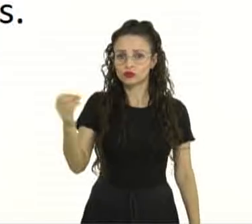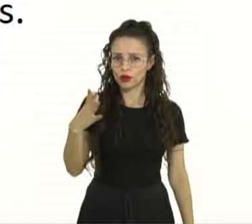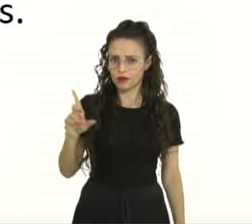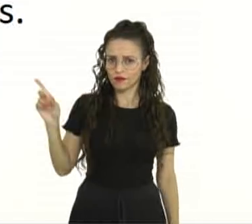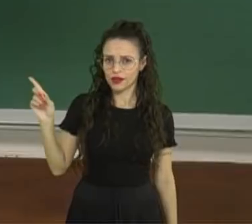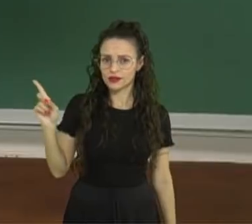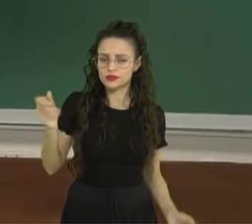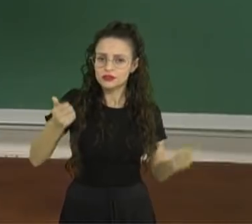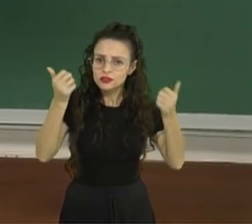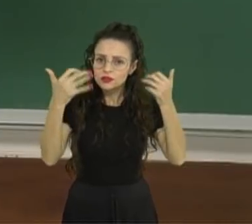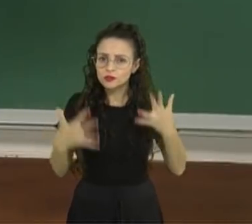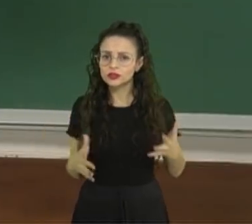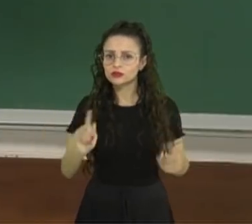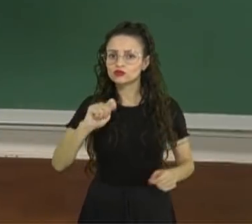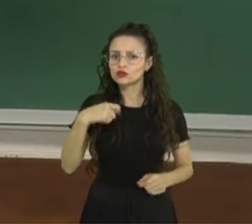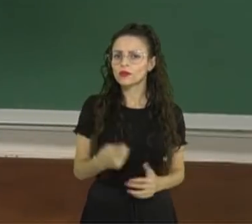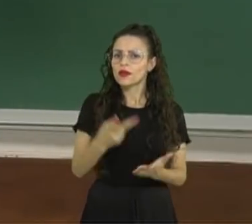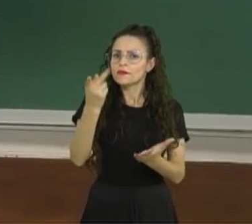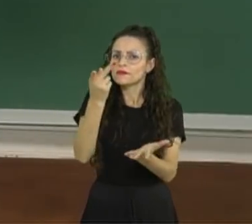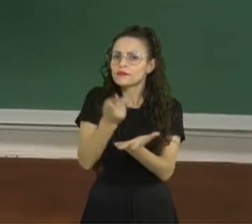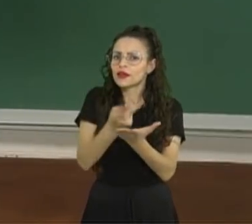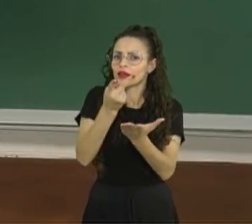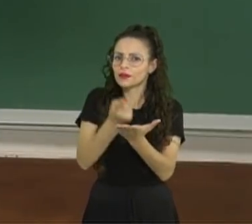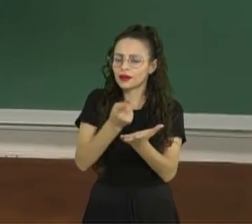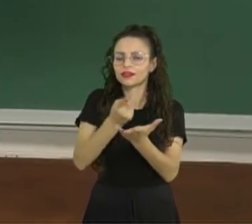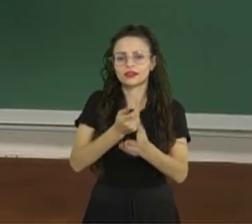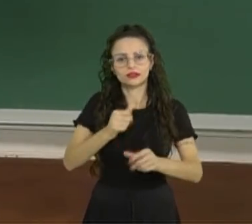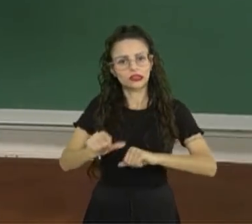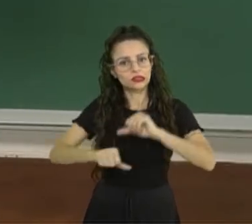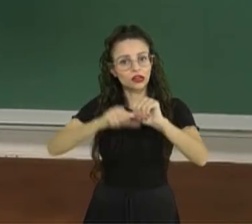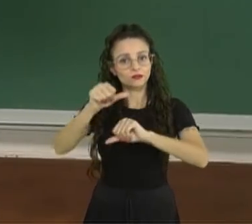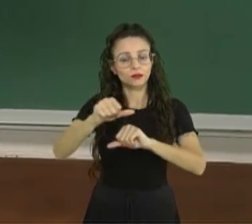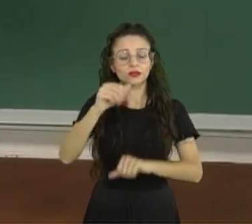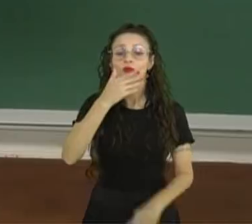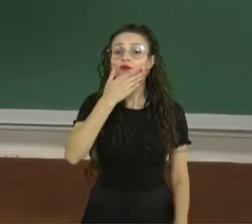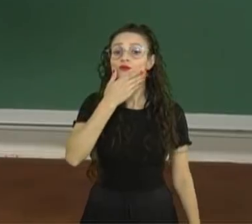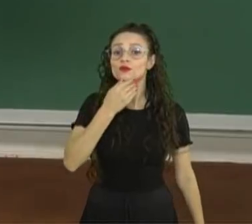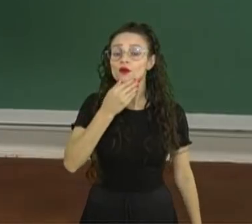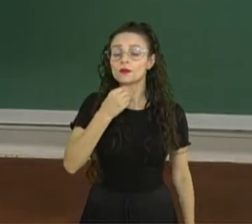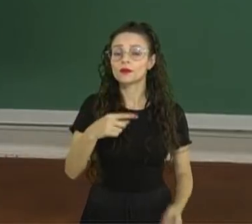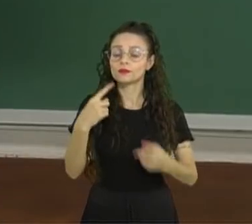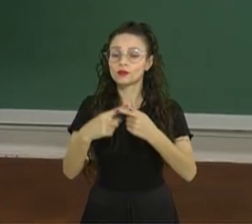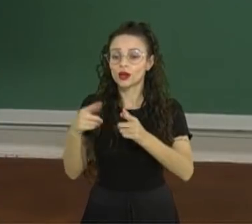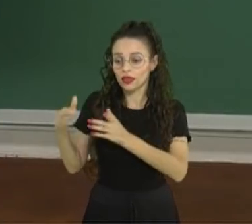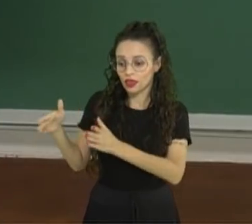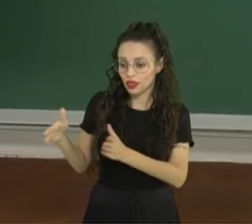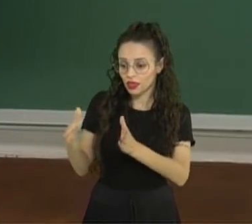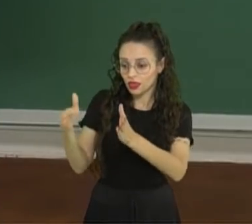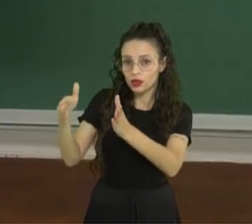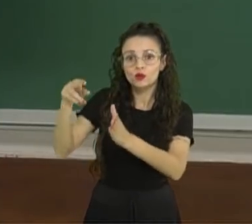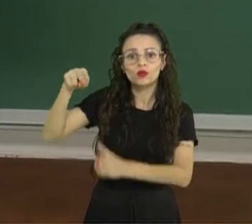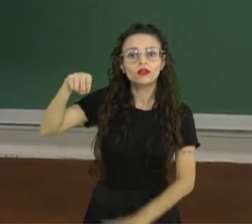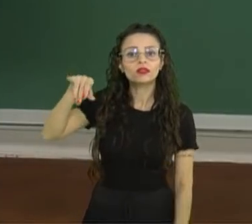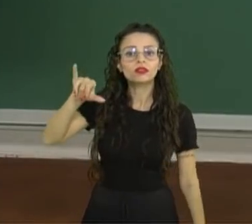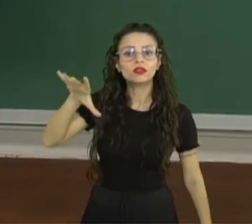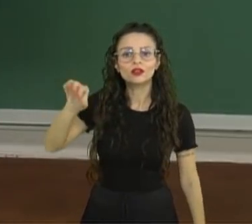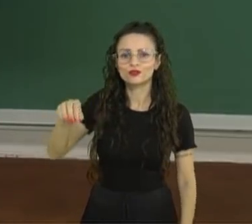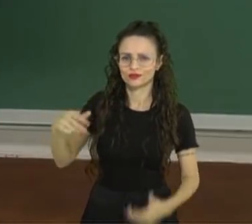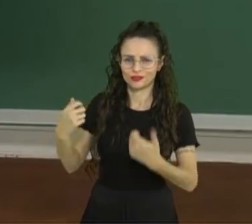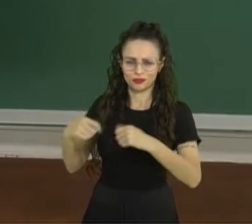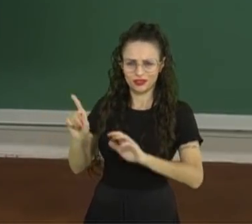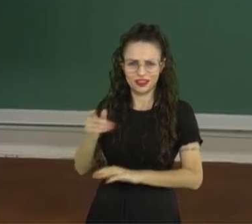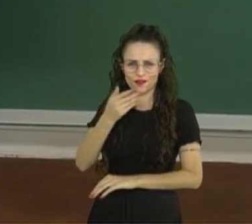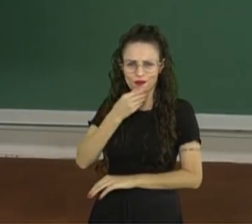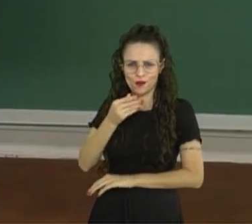dizendo então inclusive uma permanência de uma transformação do homem, porque o rio Nilo não precisaria do homem para